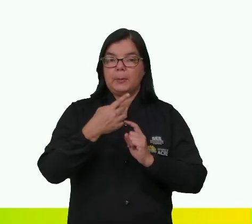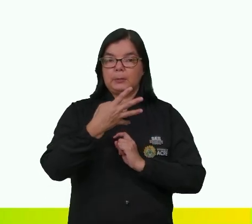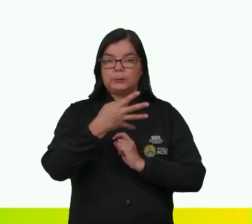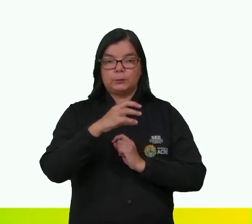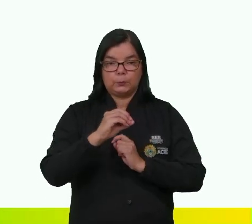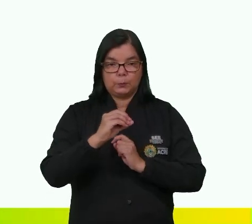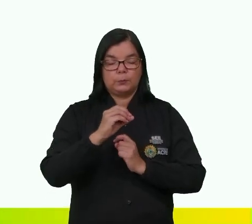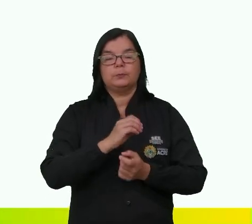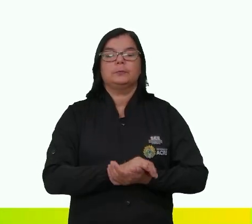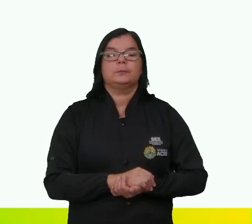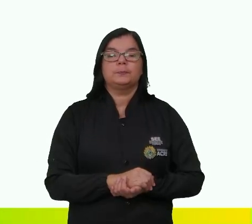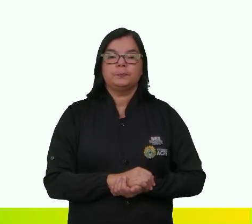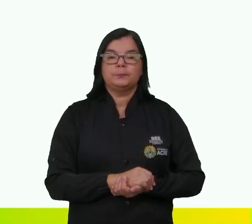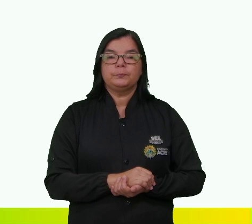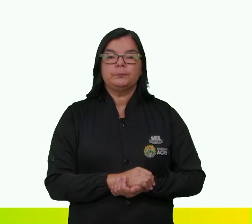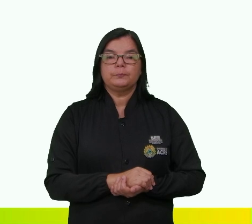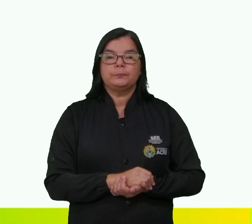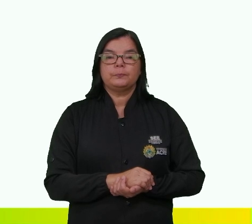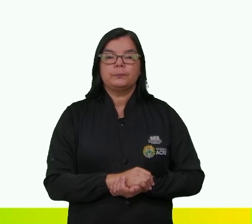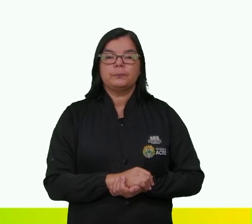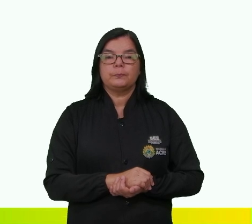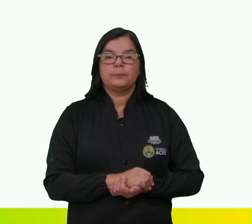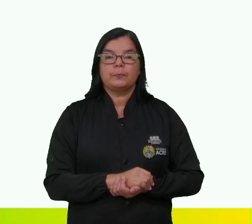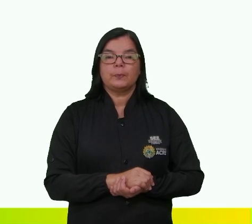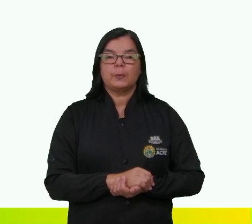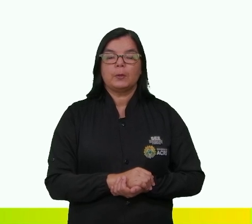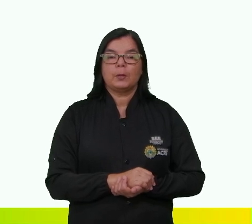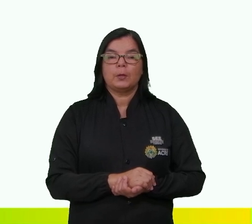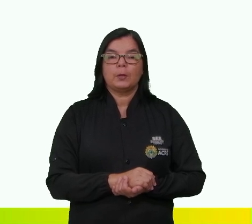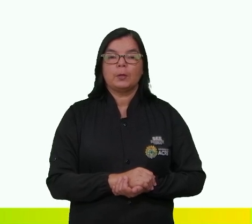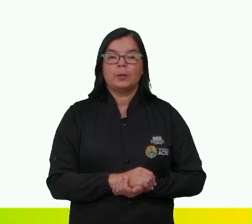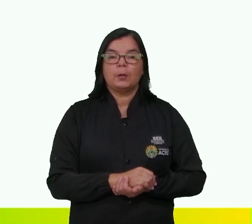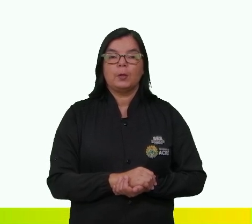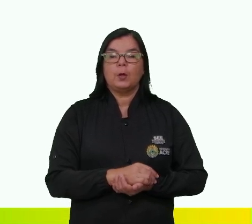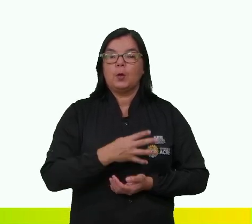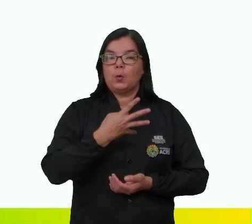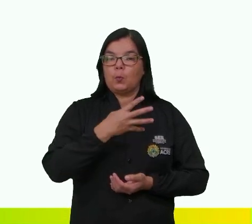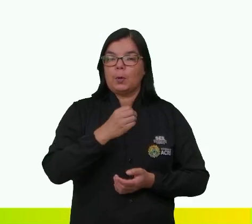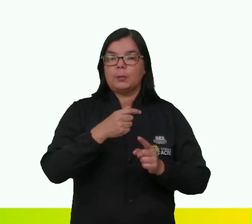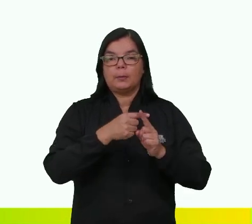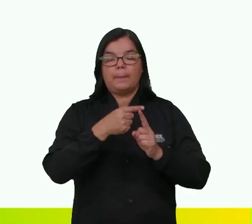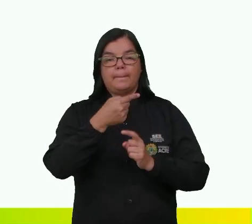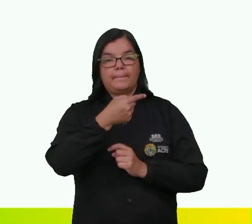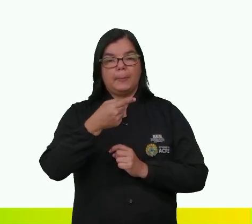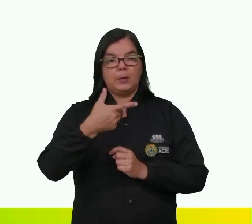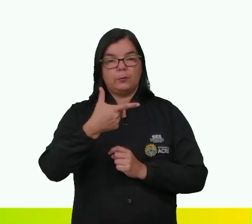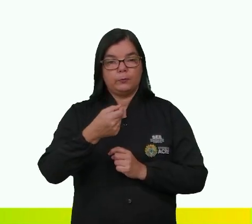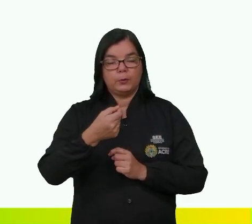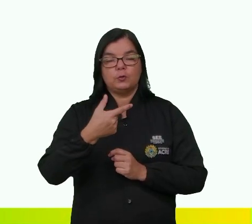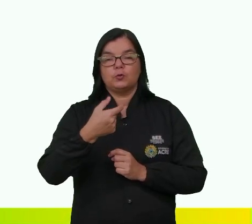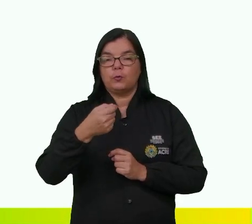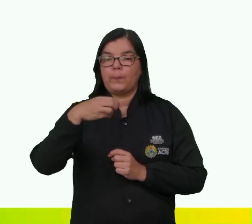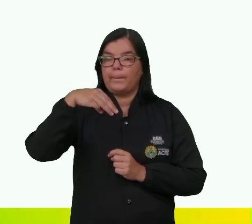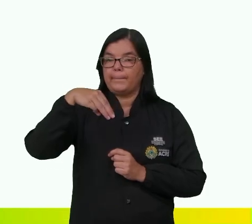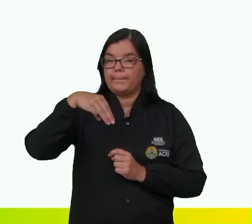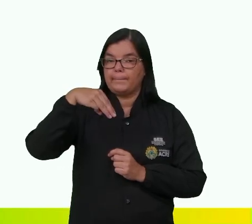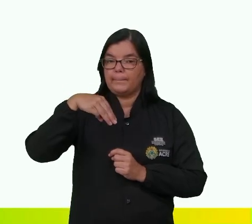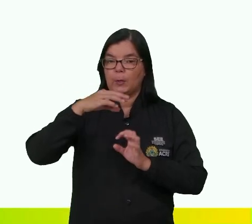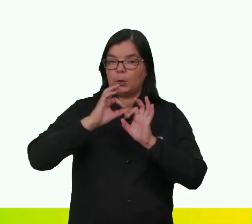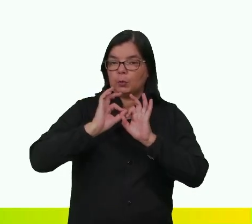parte, 40. Então, 40 menos 20 é igual a 20. Significa que 20